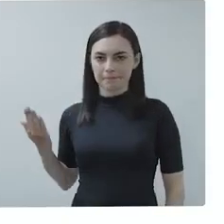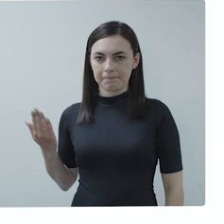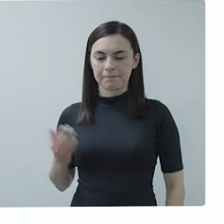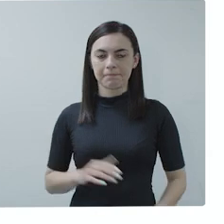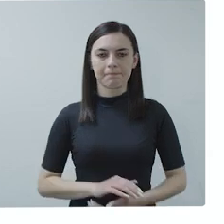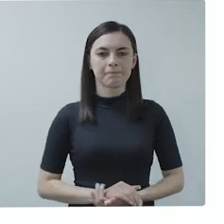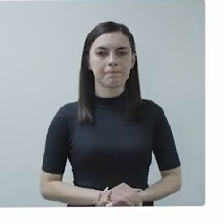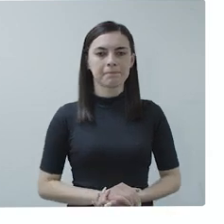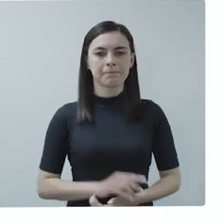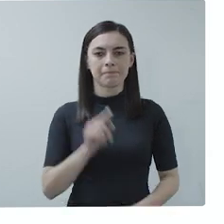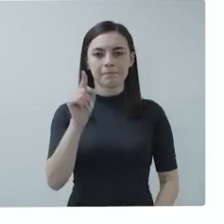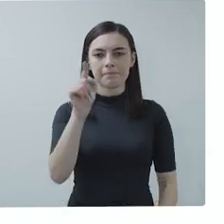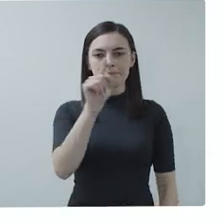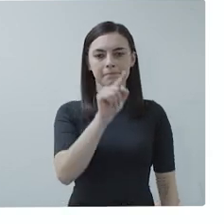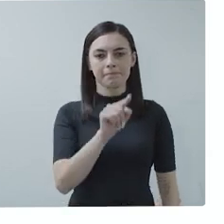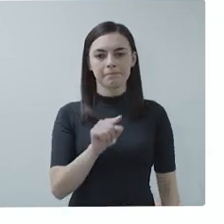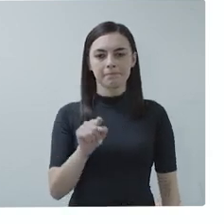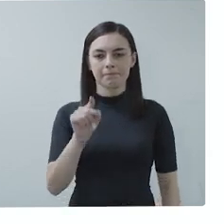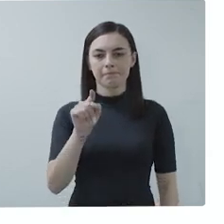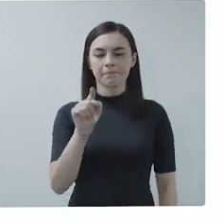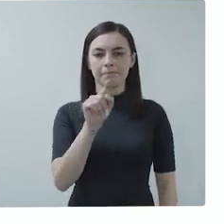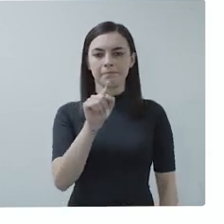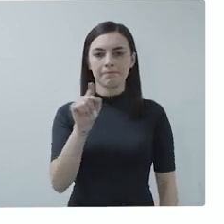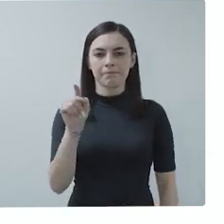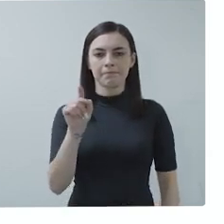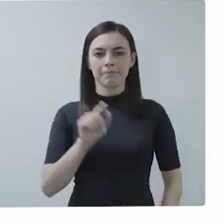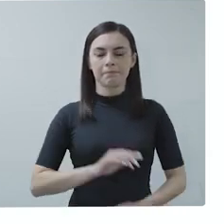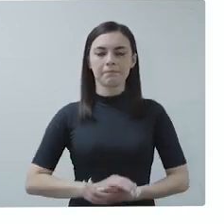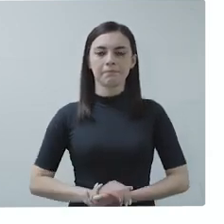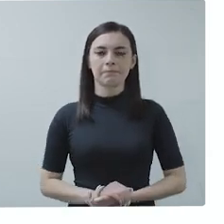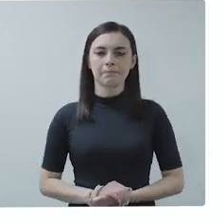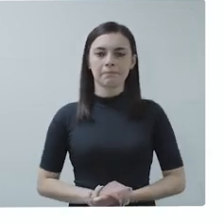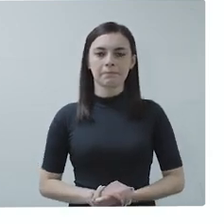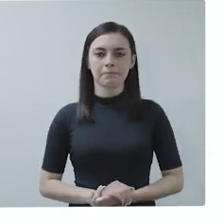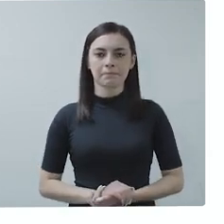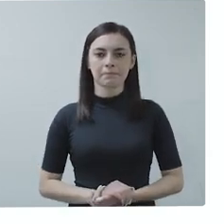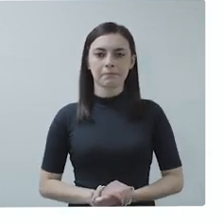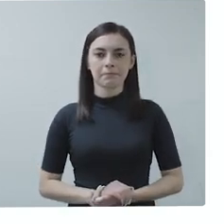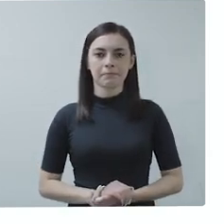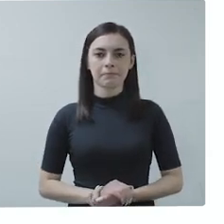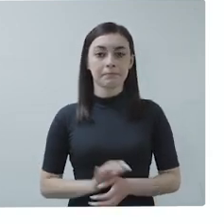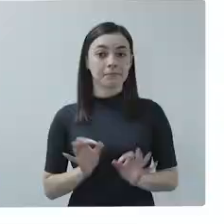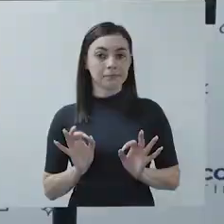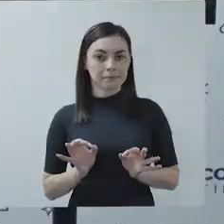voltinha, sobe e vai para dentro. Certo?